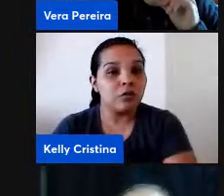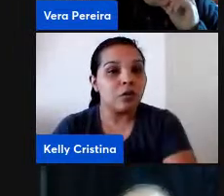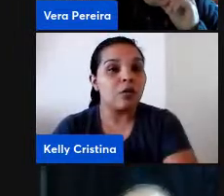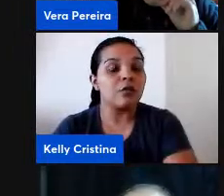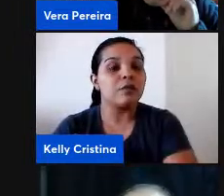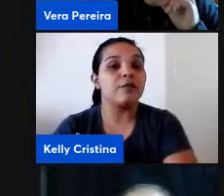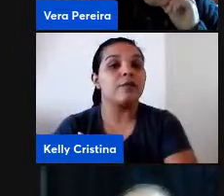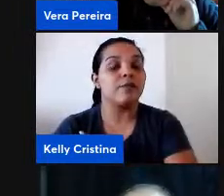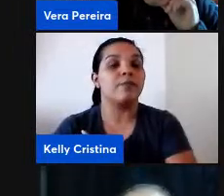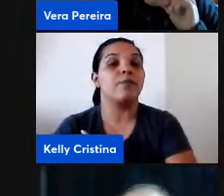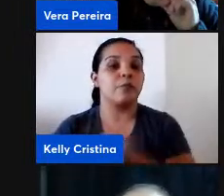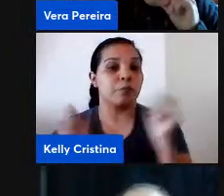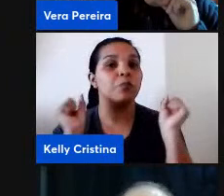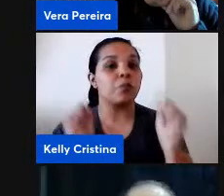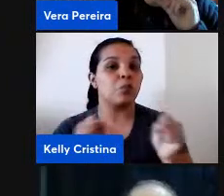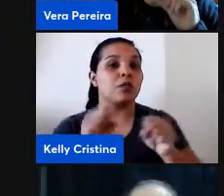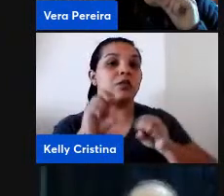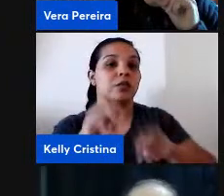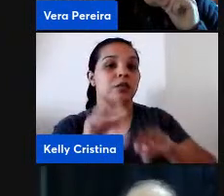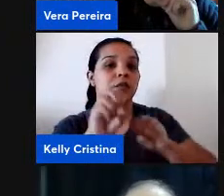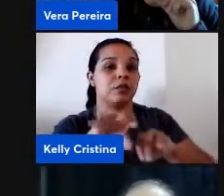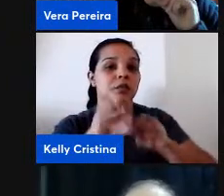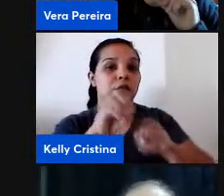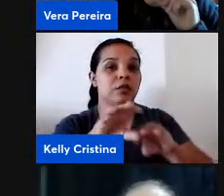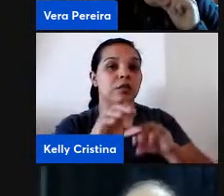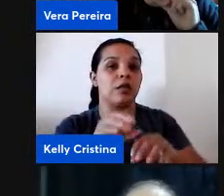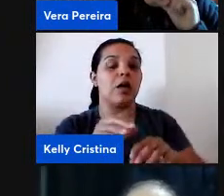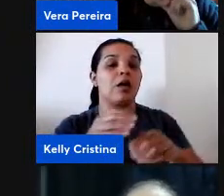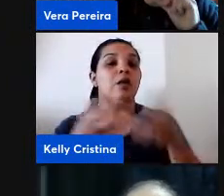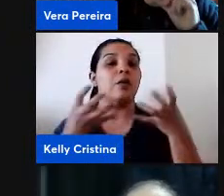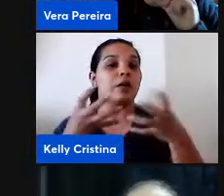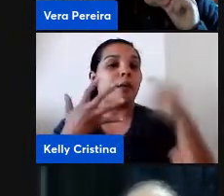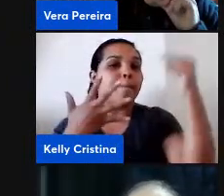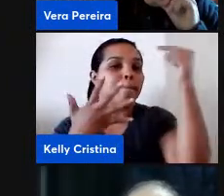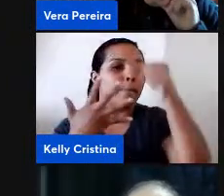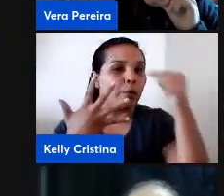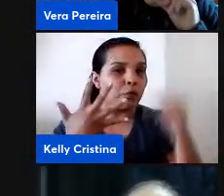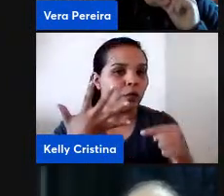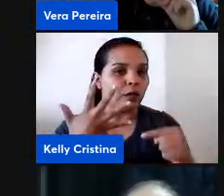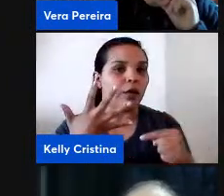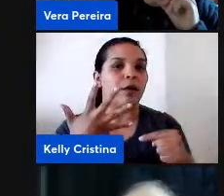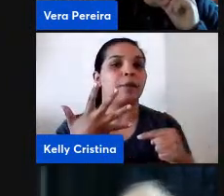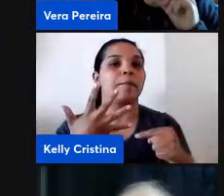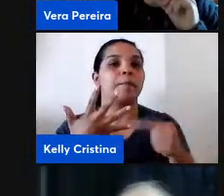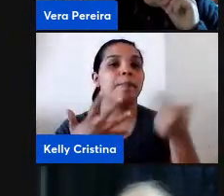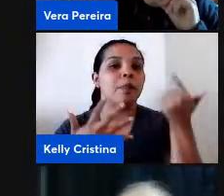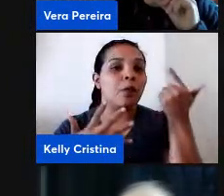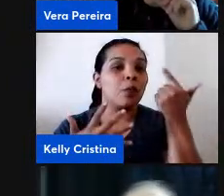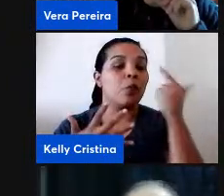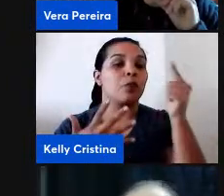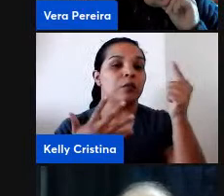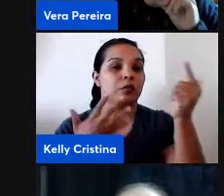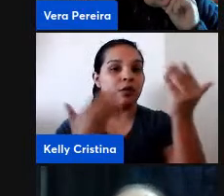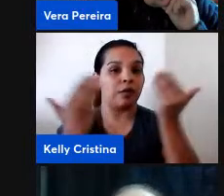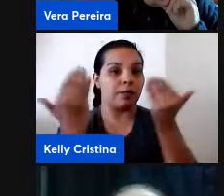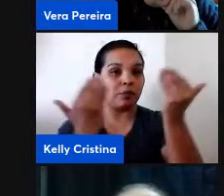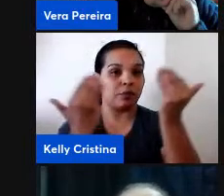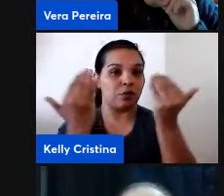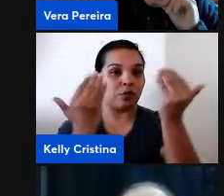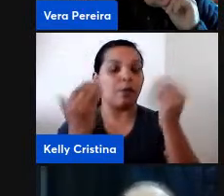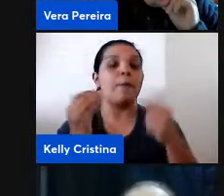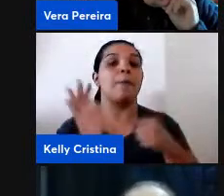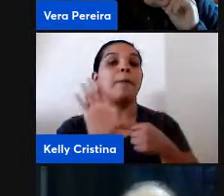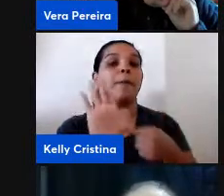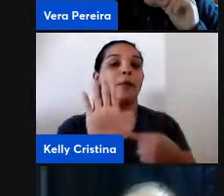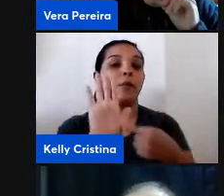ensinar. Então, aqui eu queria pontuar uma outra conquista da psicologia, mostrando